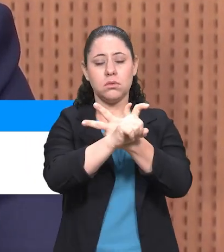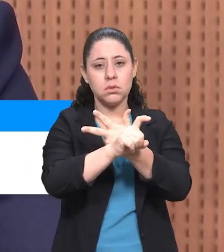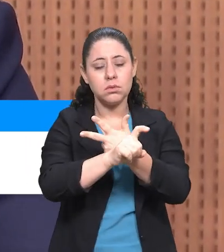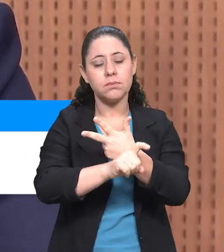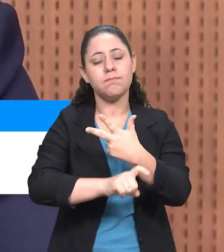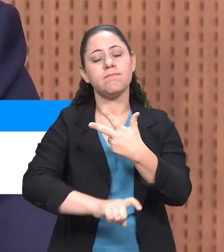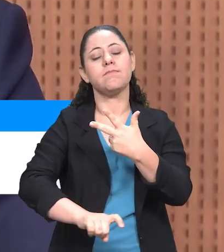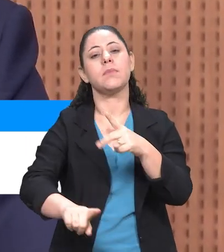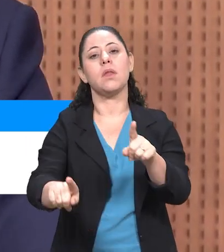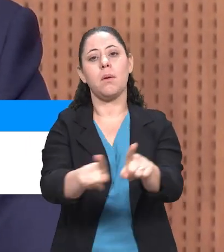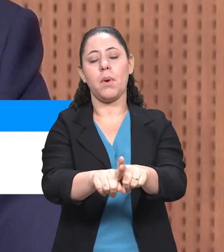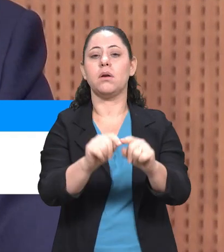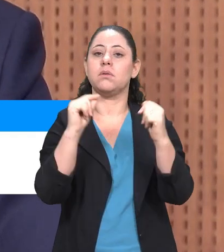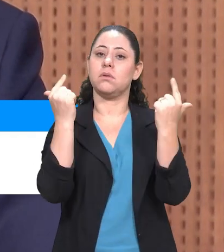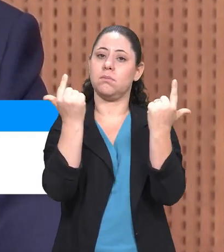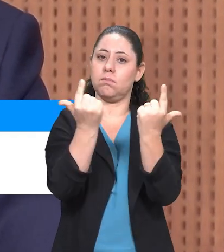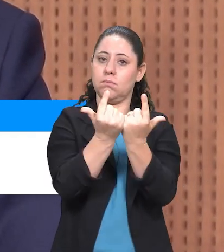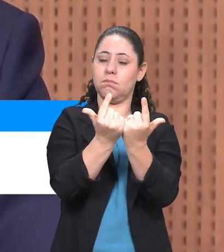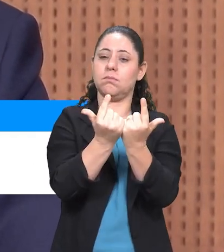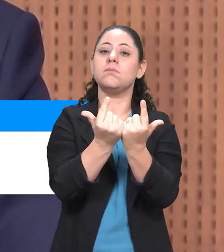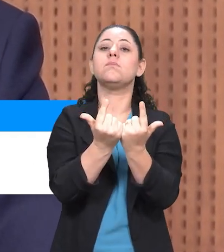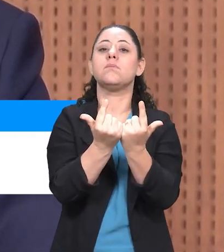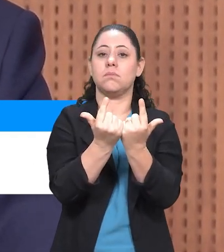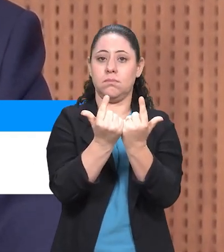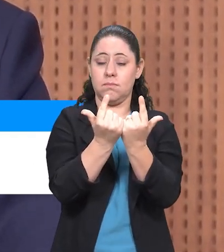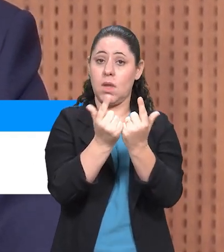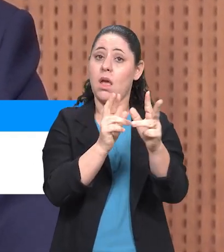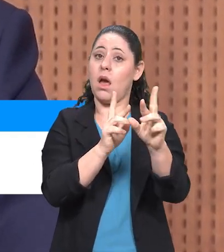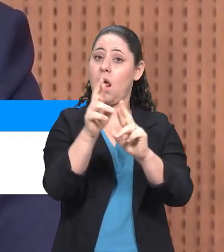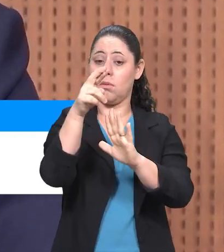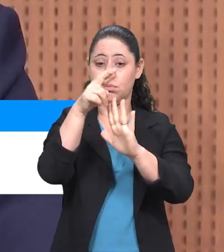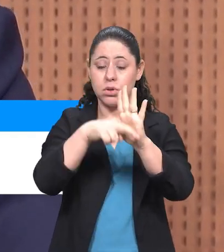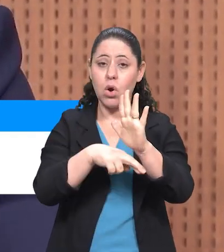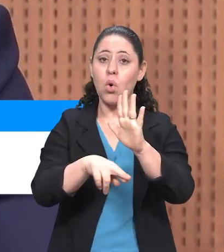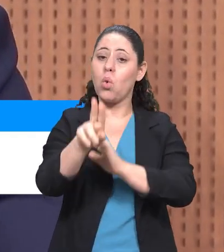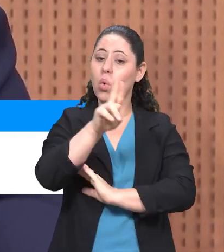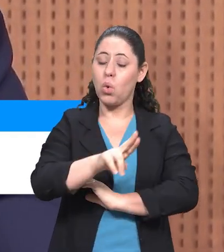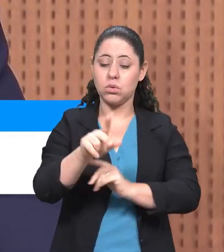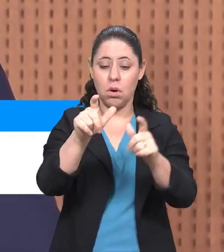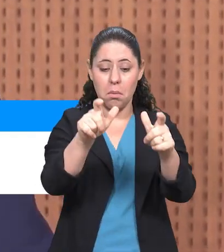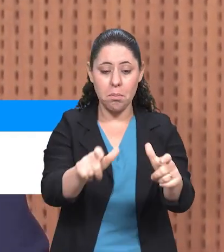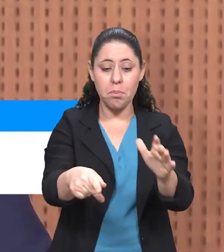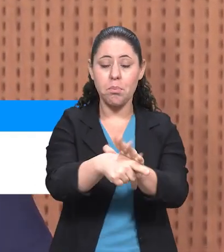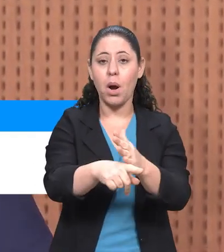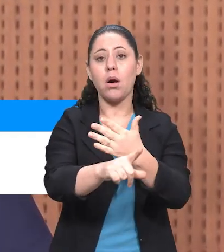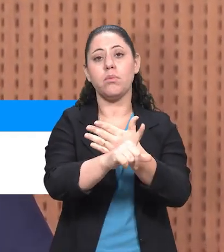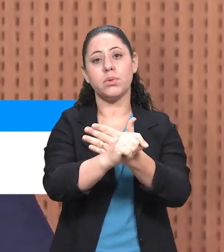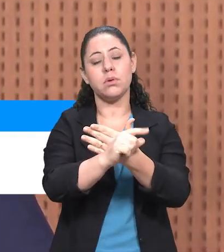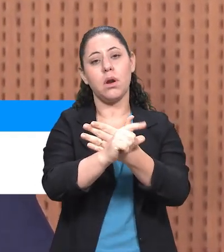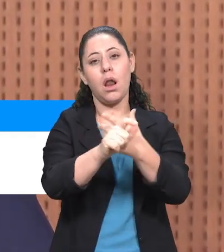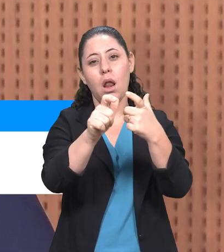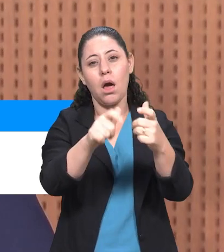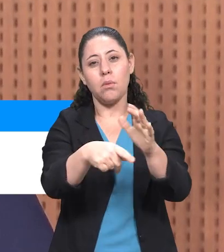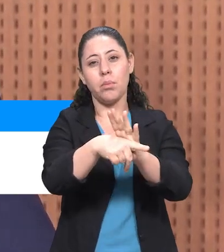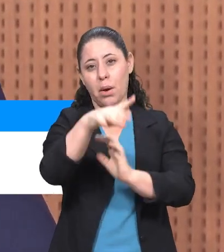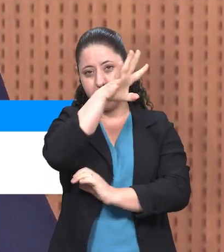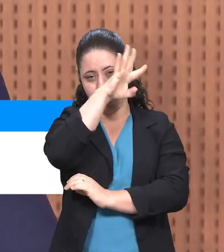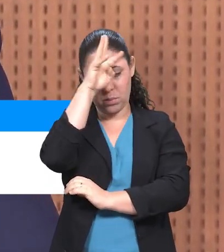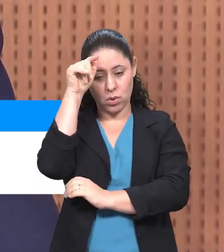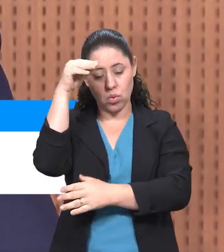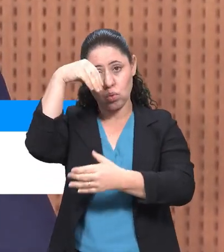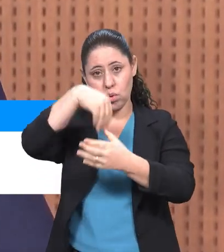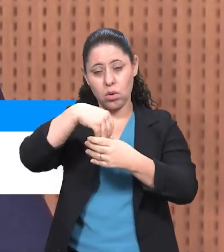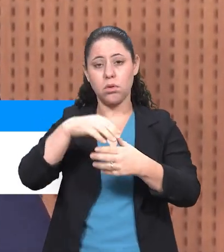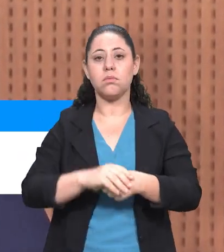executivo Estadual é da Assembleia Legislativa de regulamentar o uso do território do bioma Pantanal no território